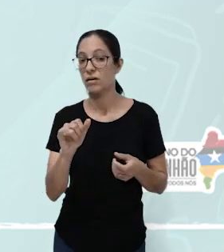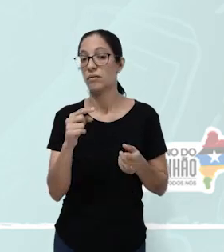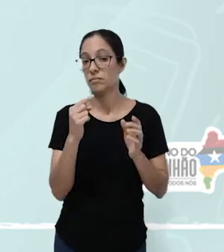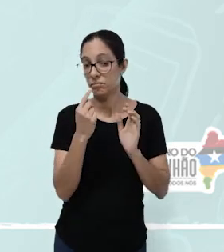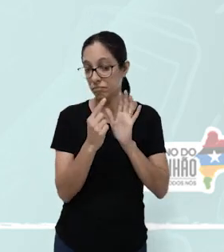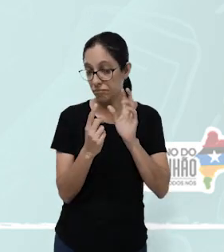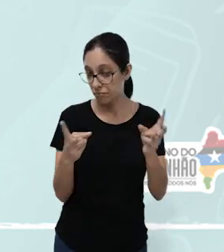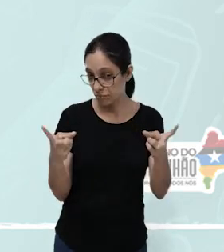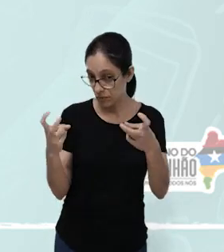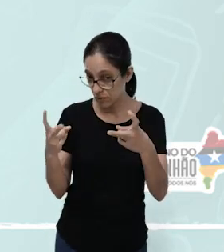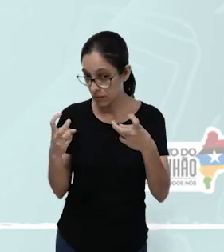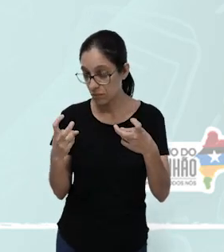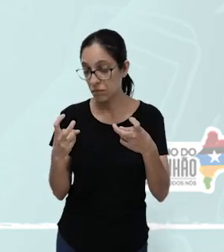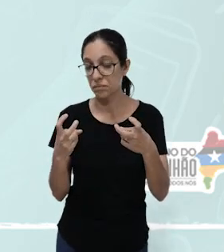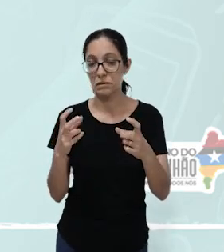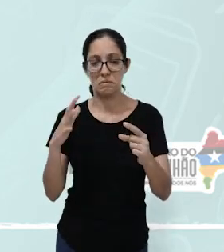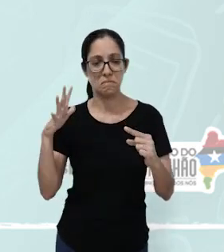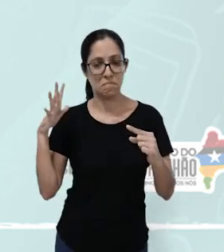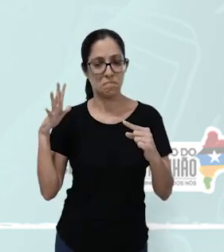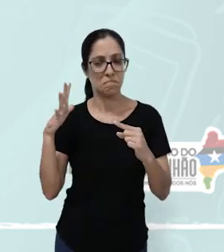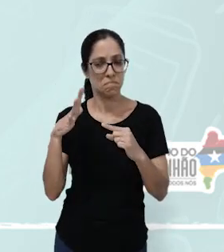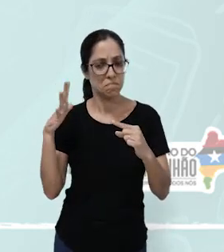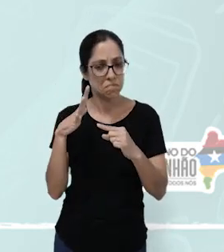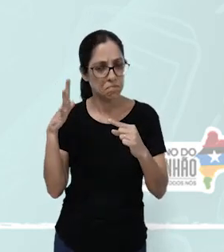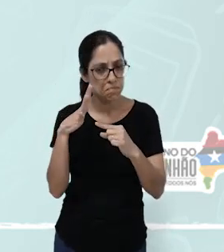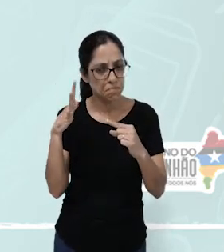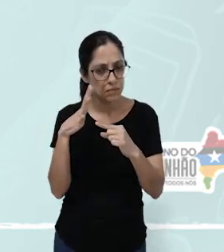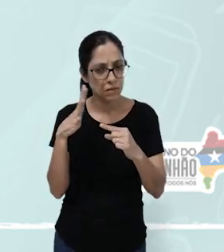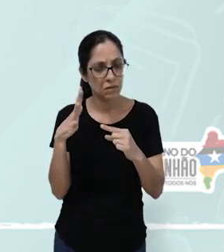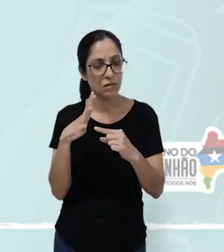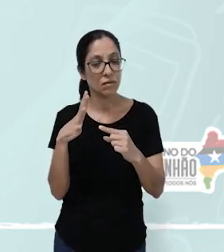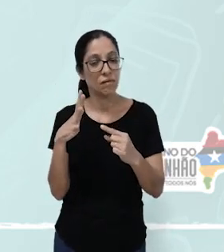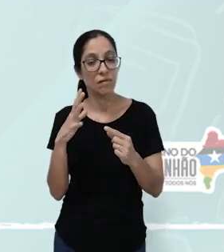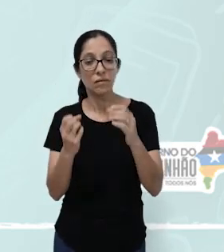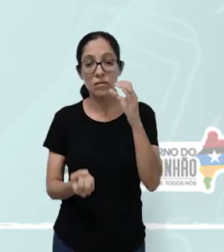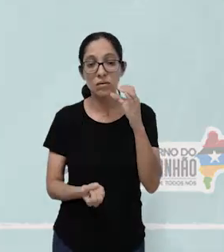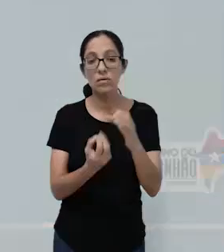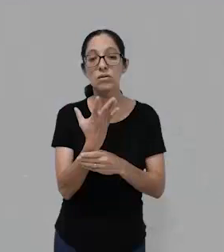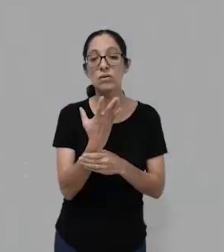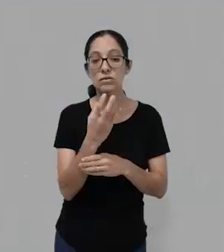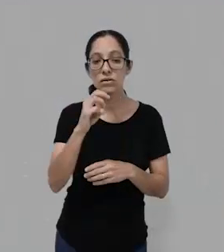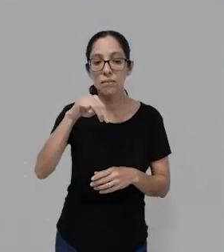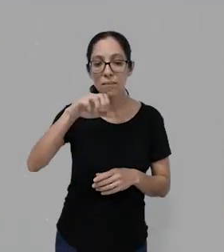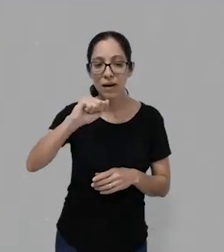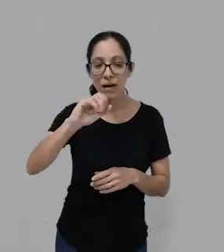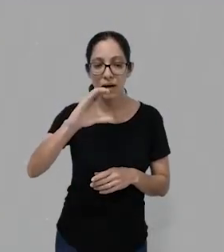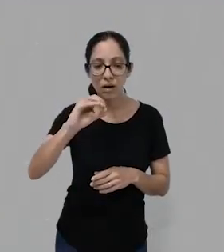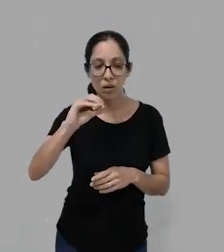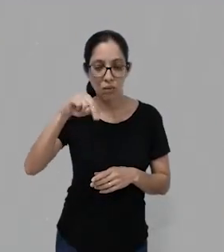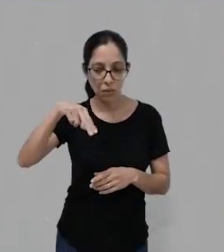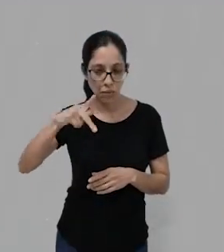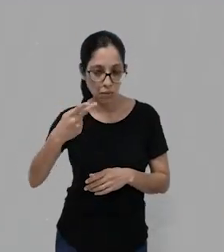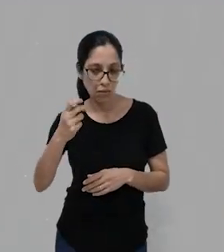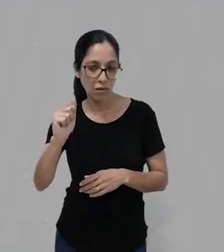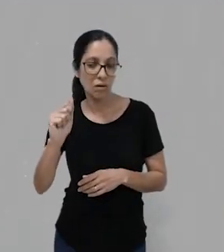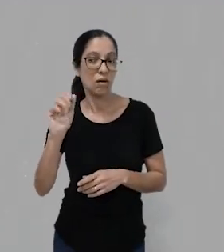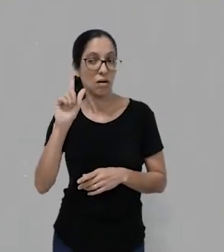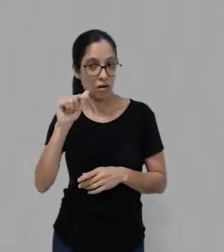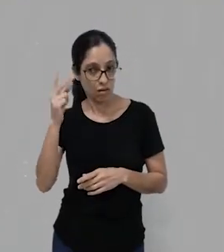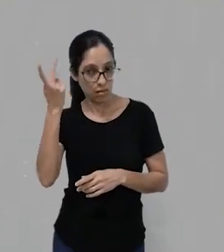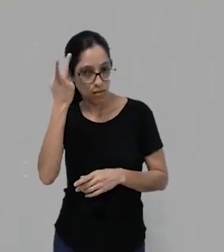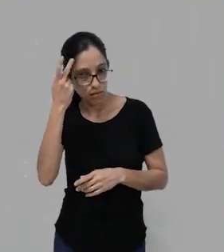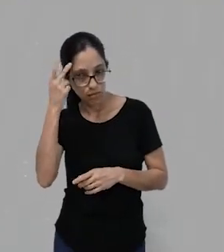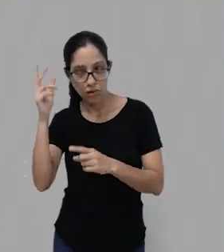aqui, ela é uma droga perturbadora, mas ela também é uma droga o quê? Quanto à sua origem? Uma droga natural. O êxtase, por sua